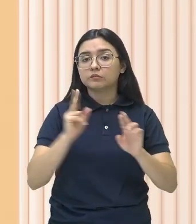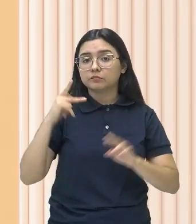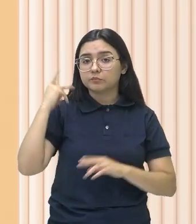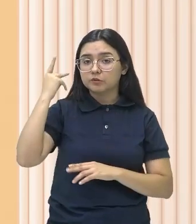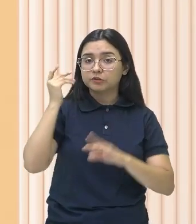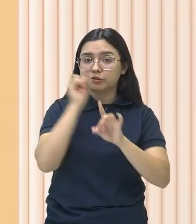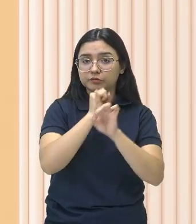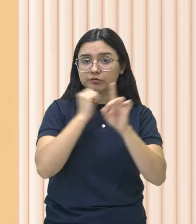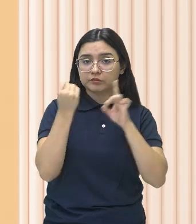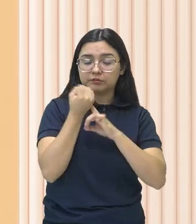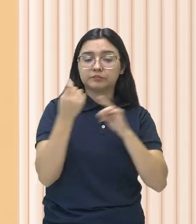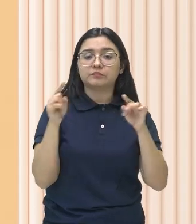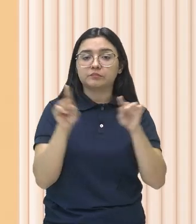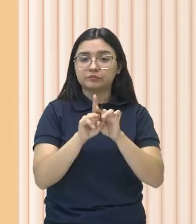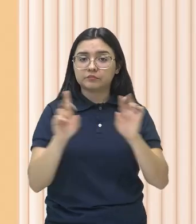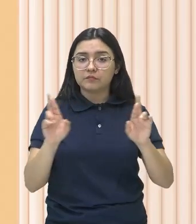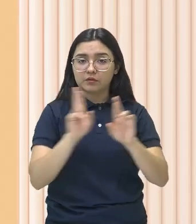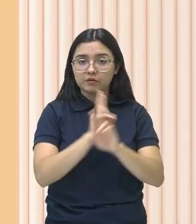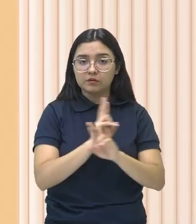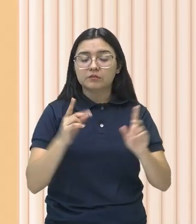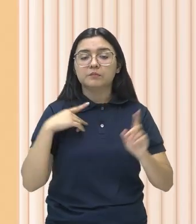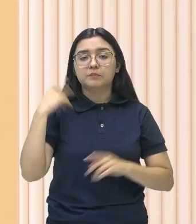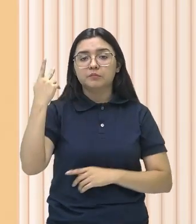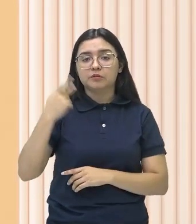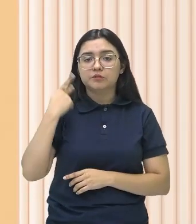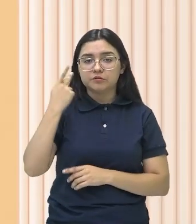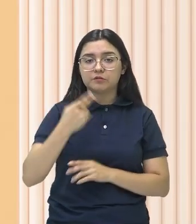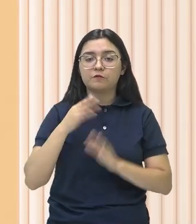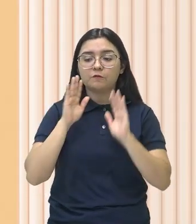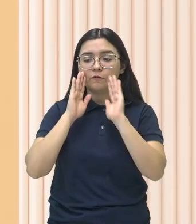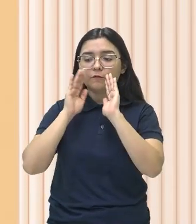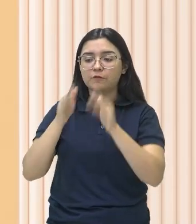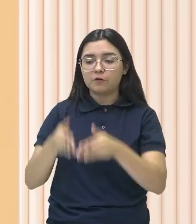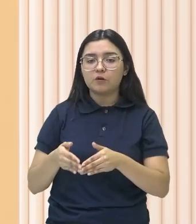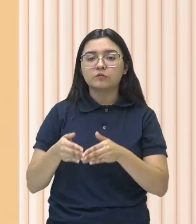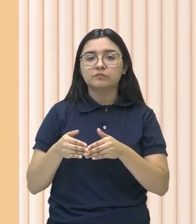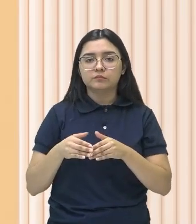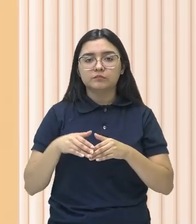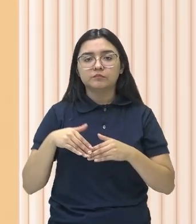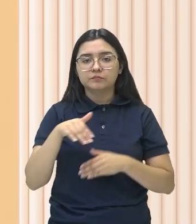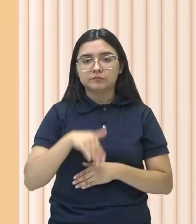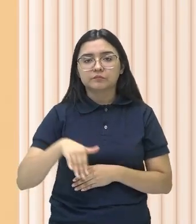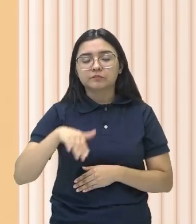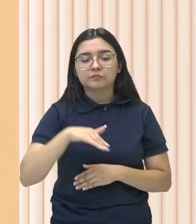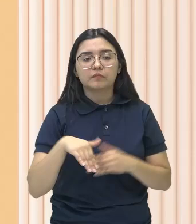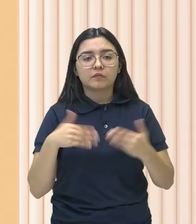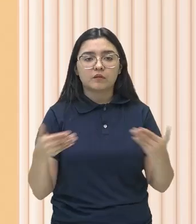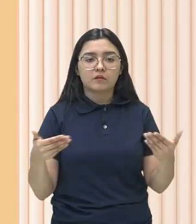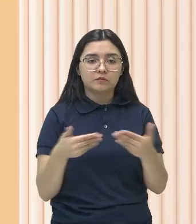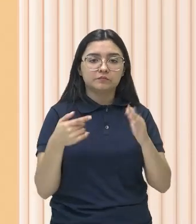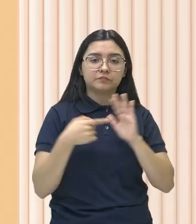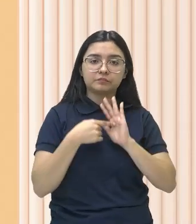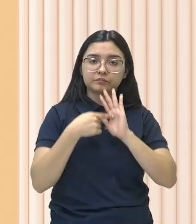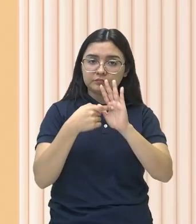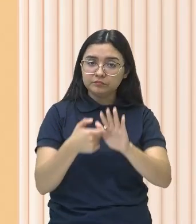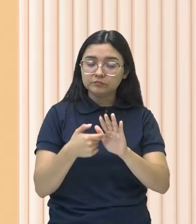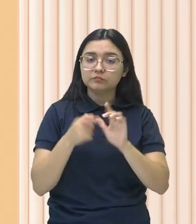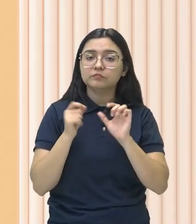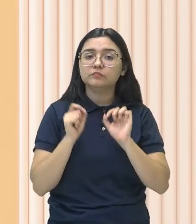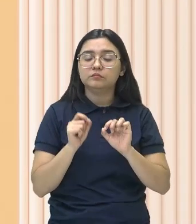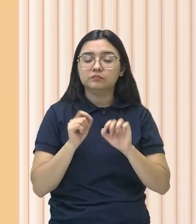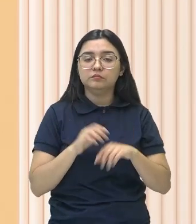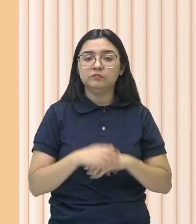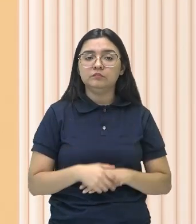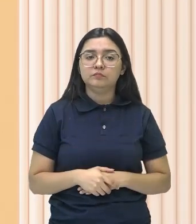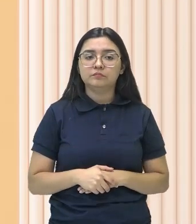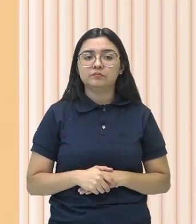políticas sociais também, com políticas, né, voltadas para tudo isso. E aqui eu quero mostrar para vocês aqui,